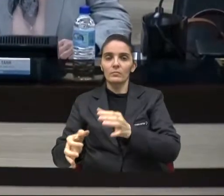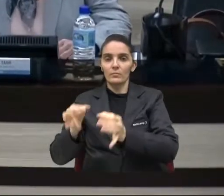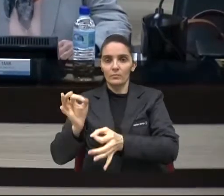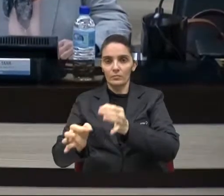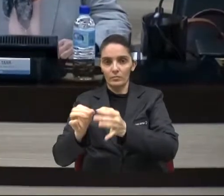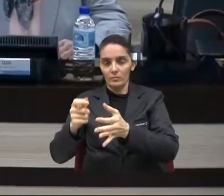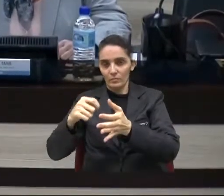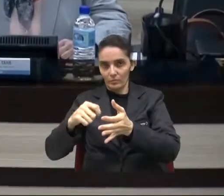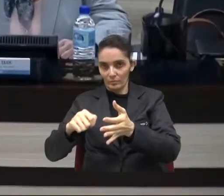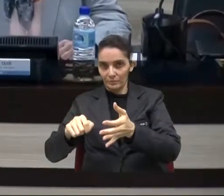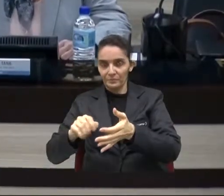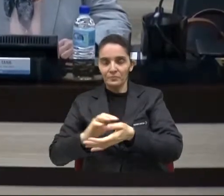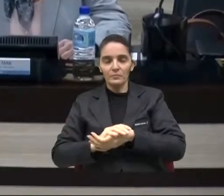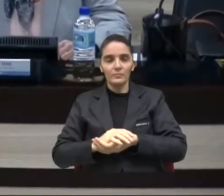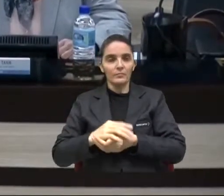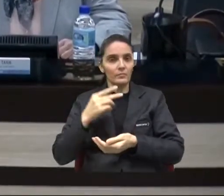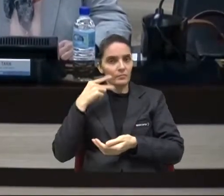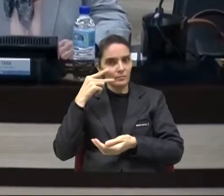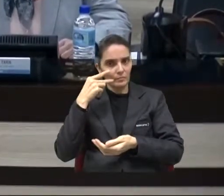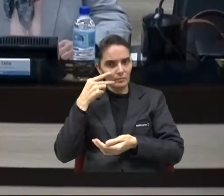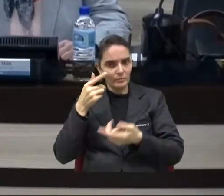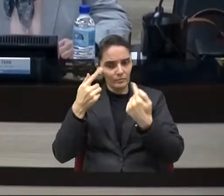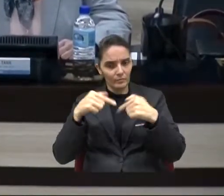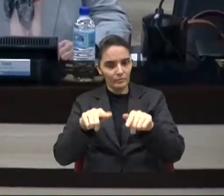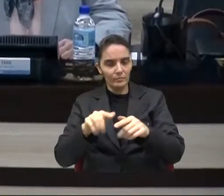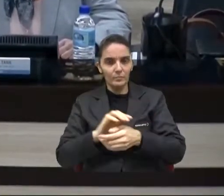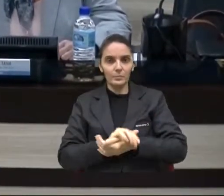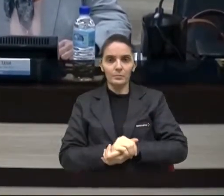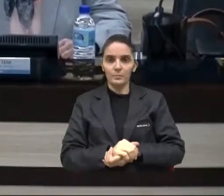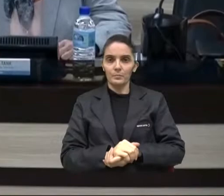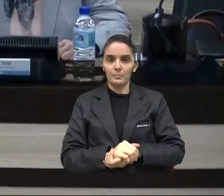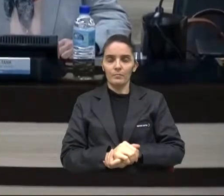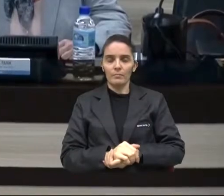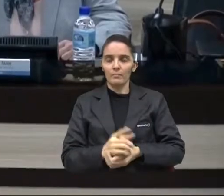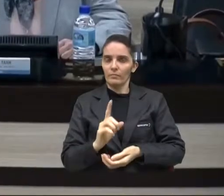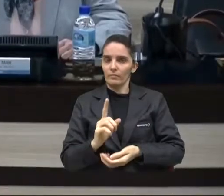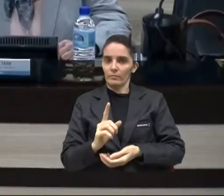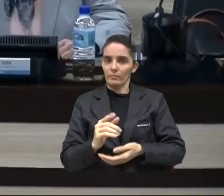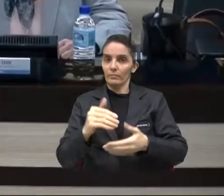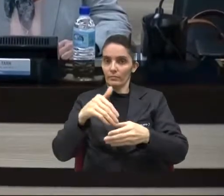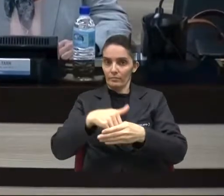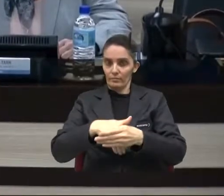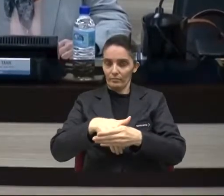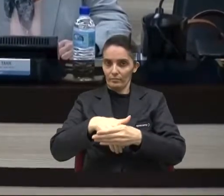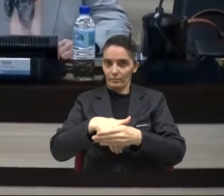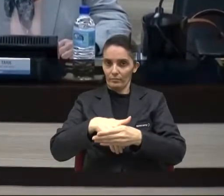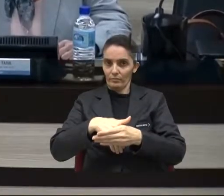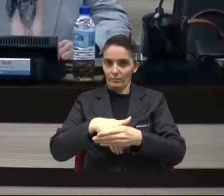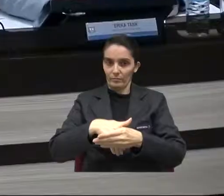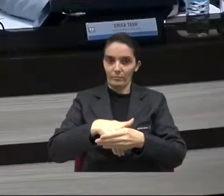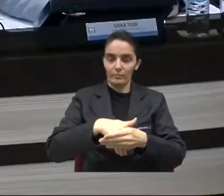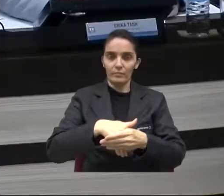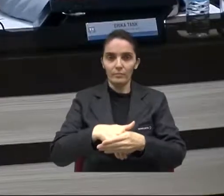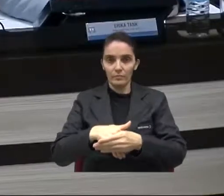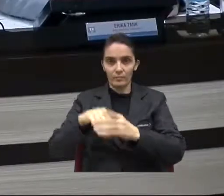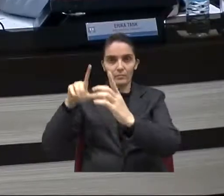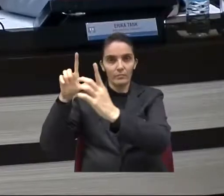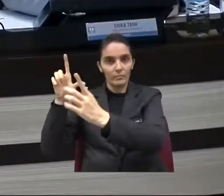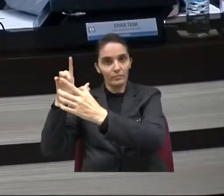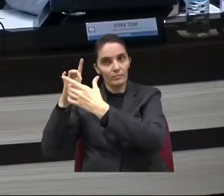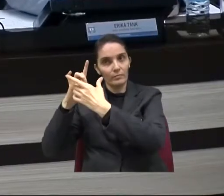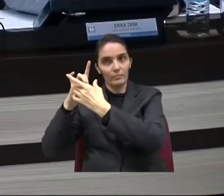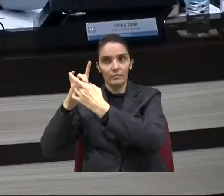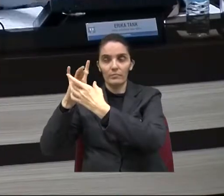Justiça e Redação. Algum vereador deseja impugnar? Não havendo, vai à votação e o painel de